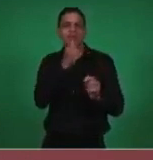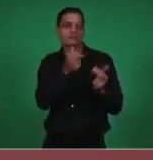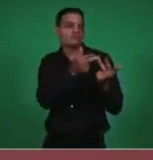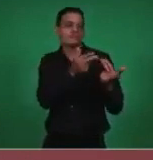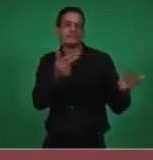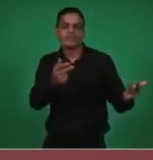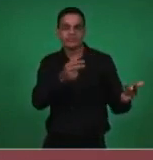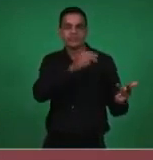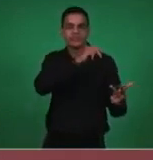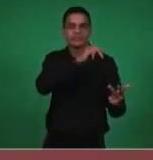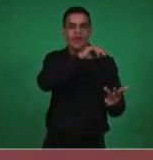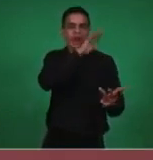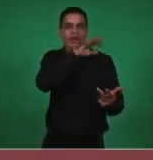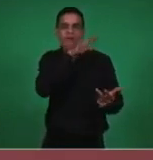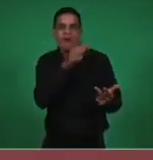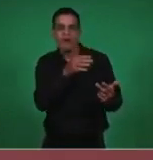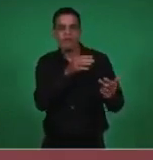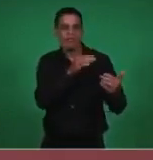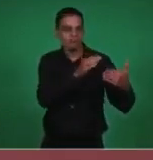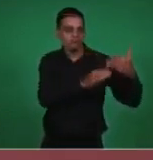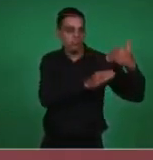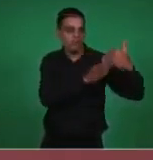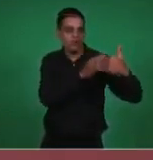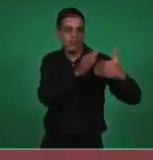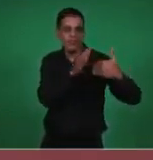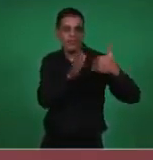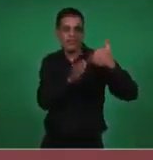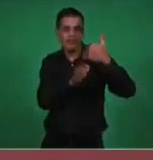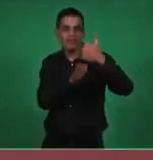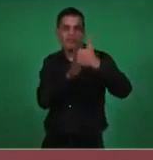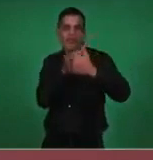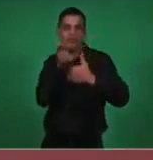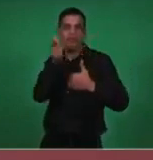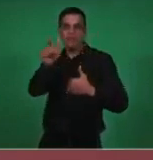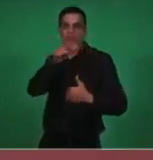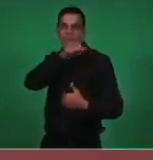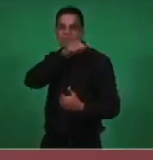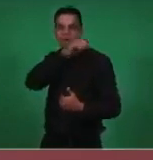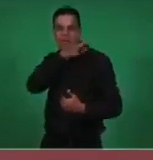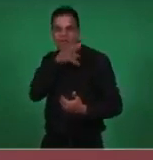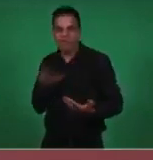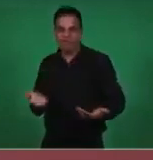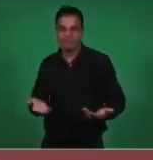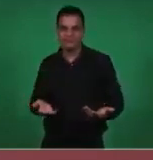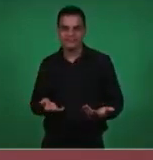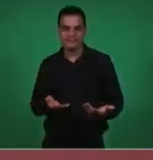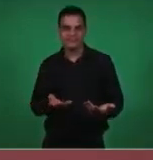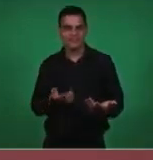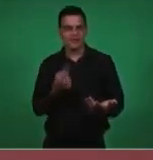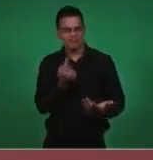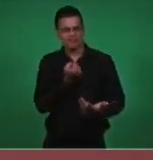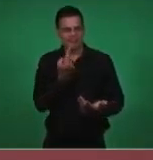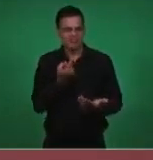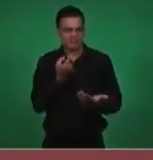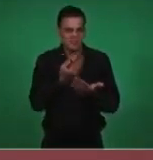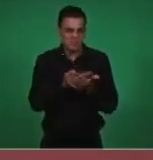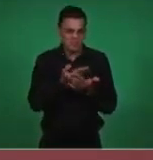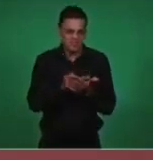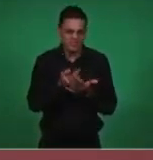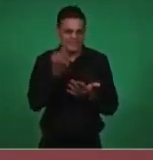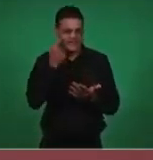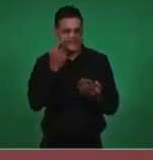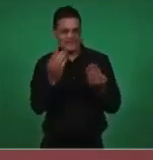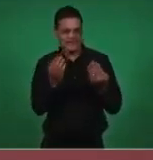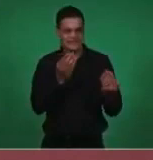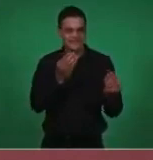espécie. Então, mais uma vez, um estudante de posse dessa informação, imaginando o